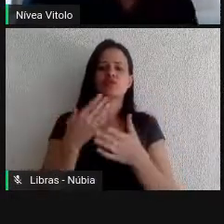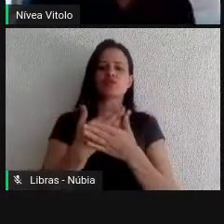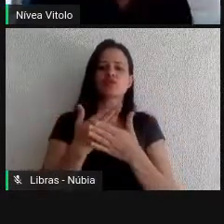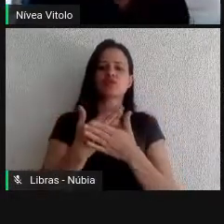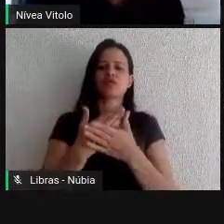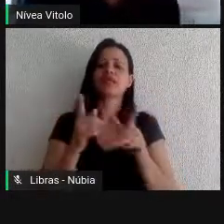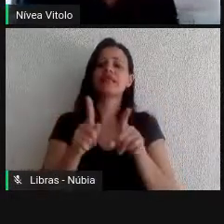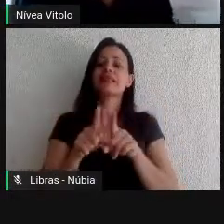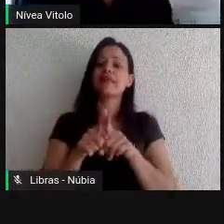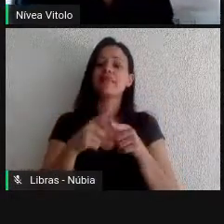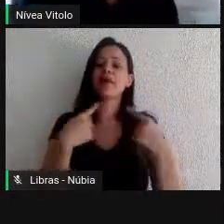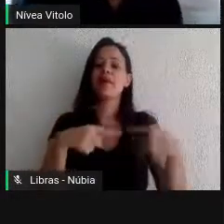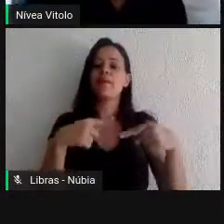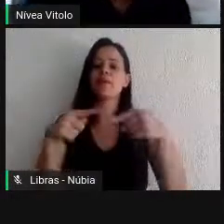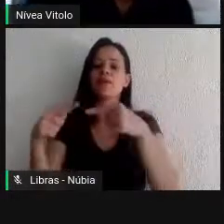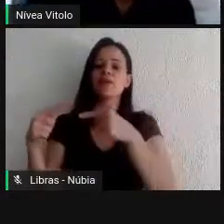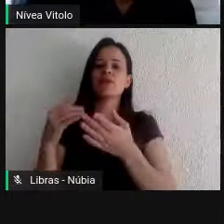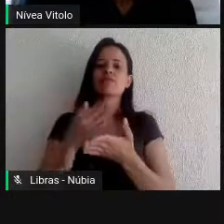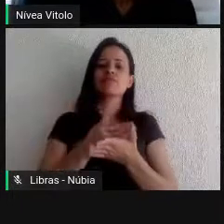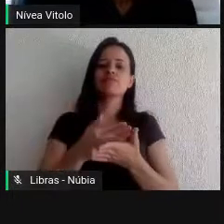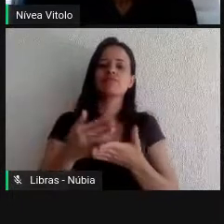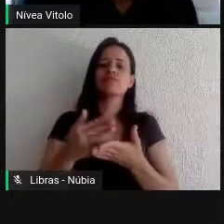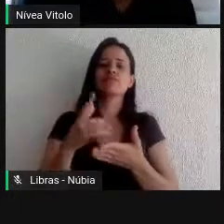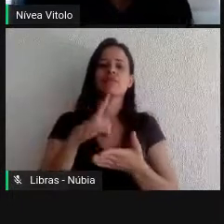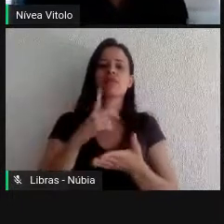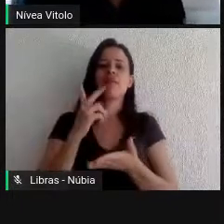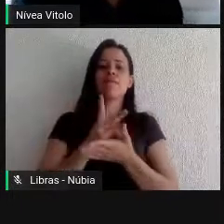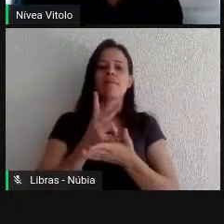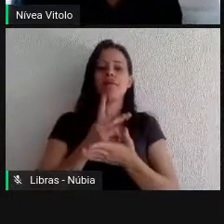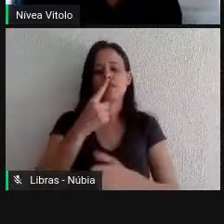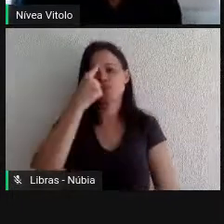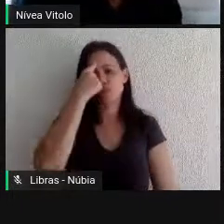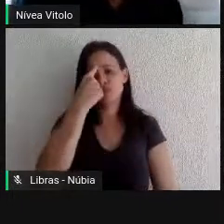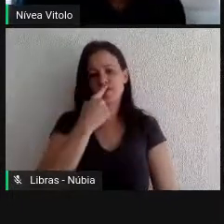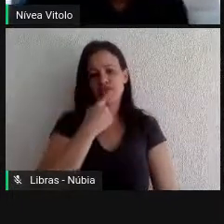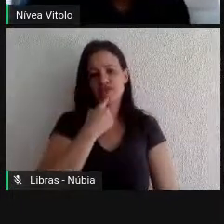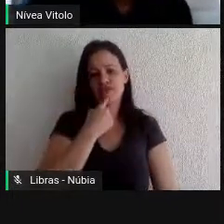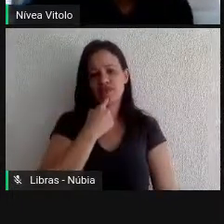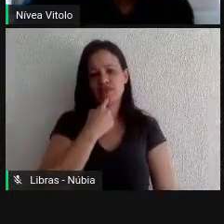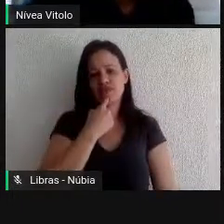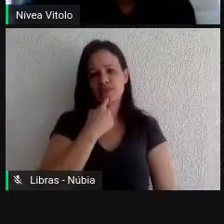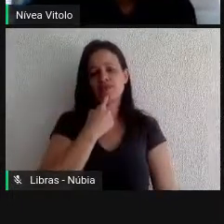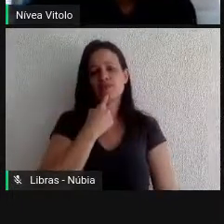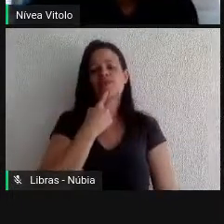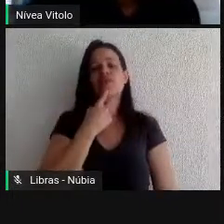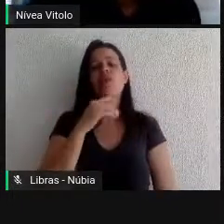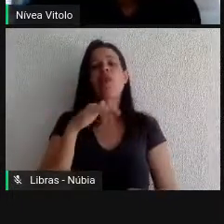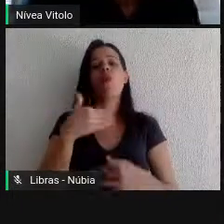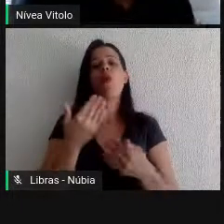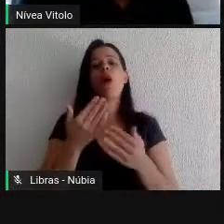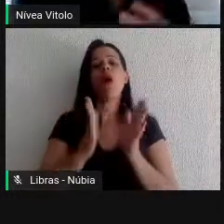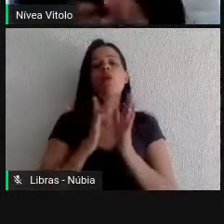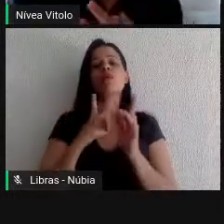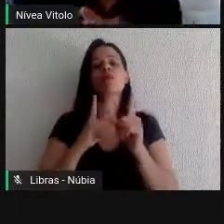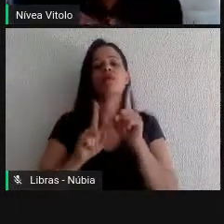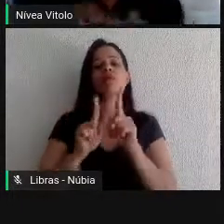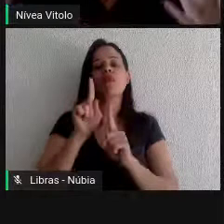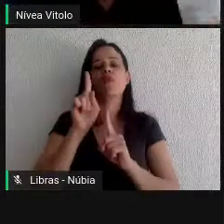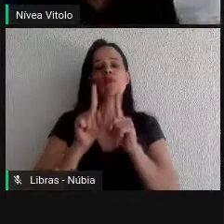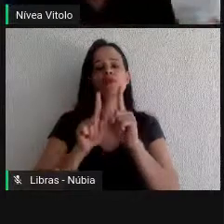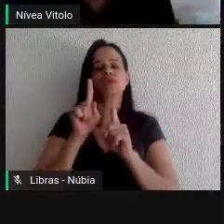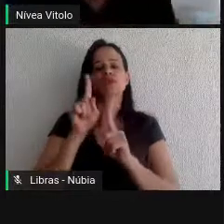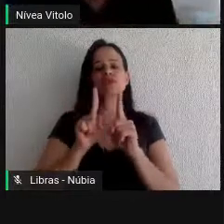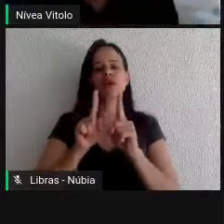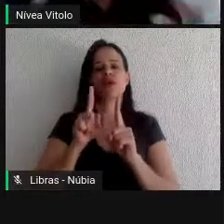também as políticas de iniciativa do Executivo tiveram o mesmo perfil, com maior proporção de políticas distributivas. Por isso,